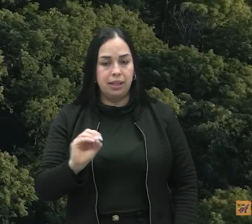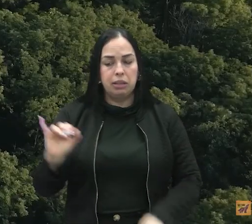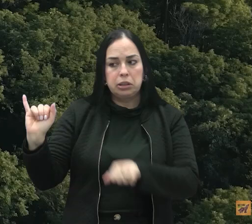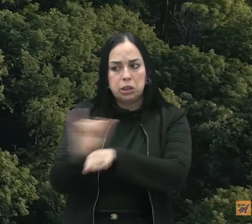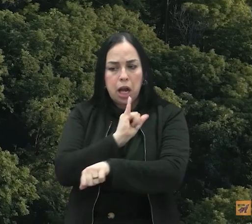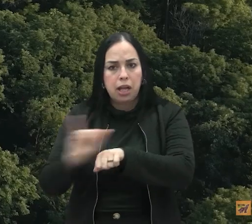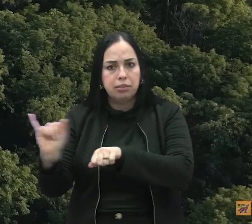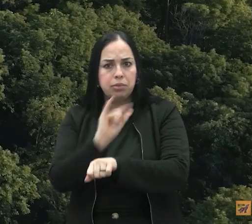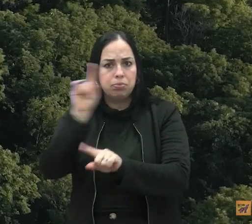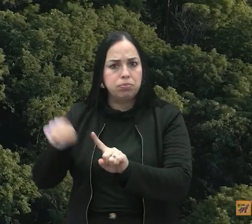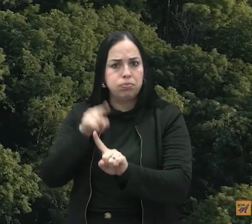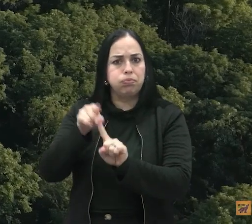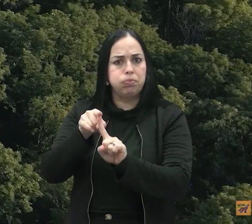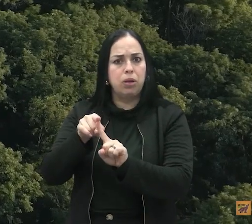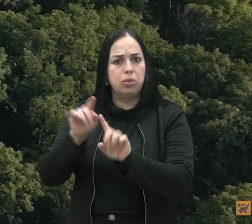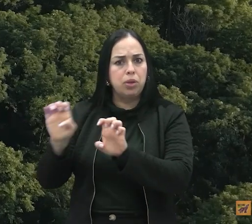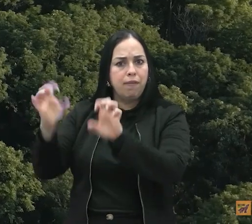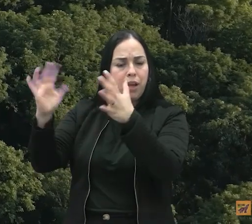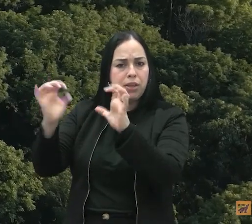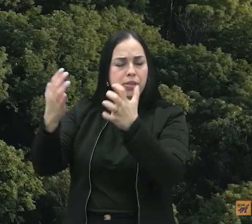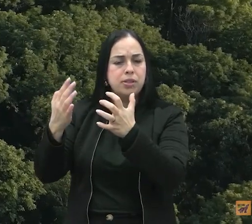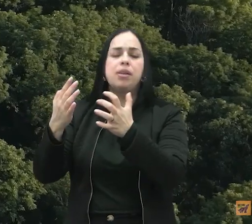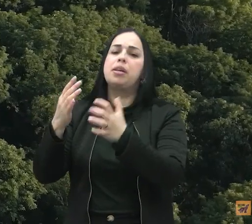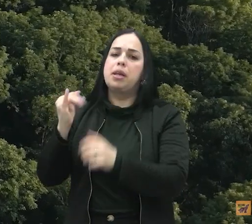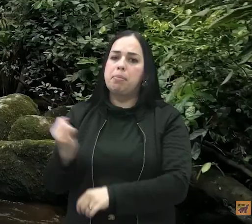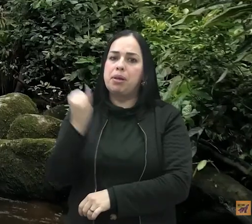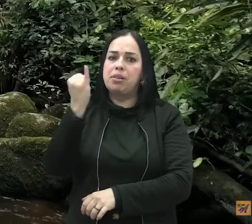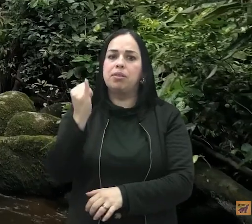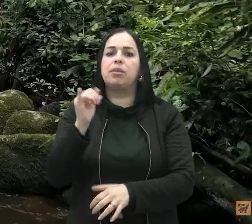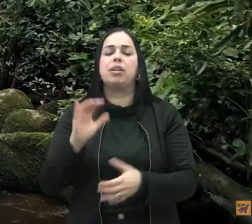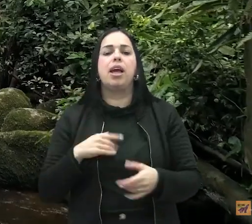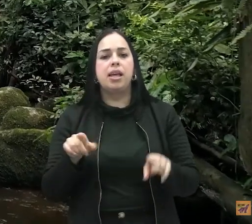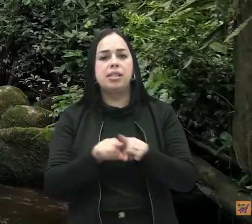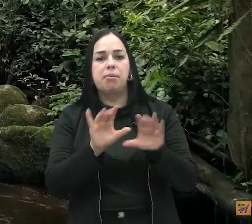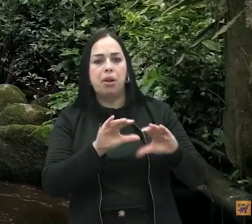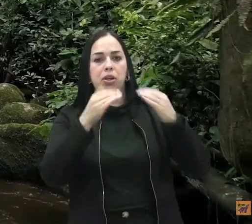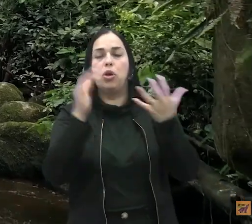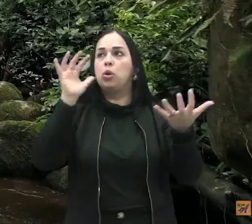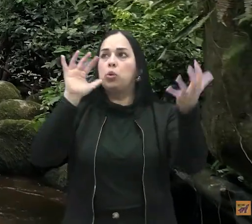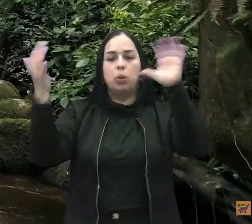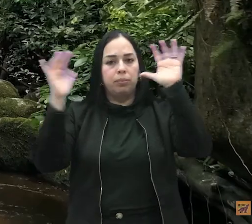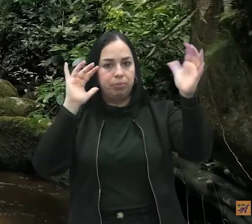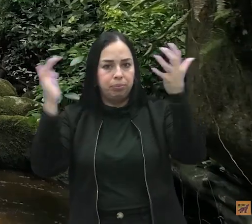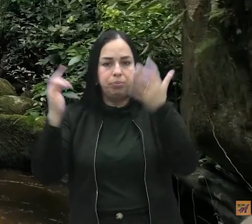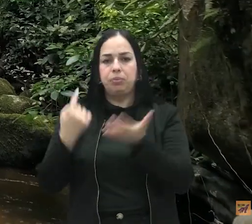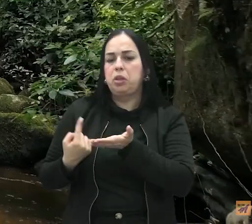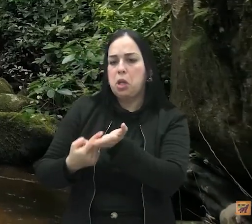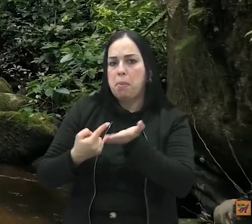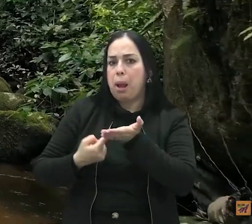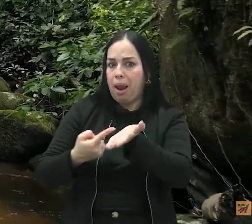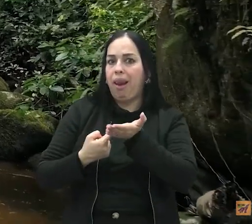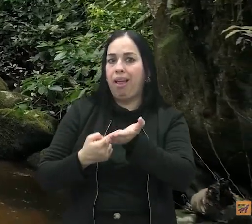COP30 debate metas traçadas em eventos importantes, como a Convenção do Clima, Protocolo de